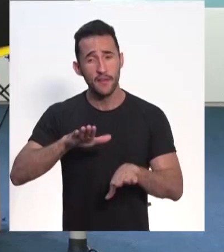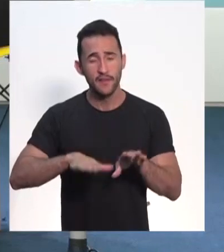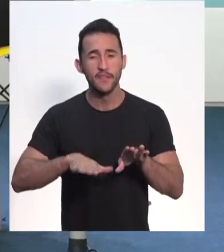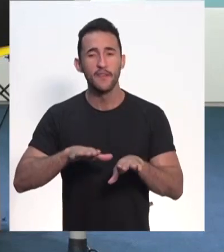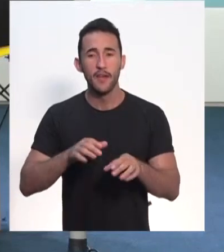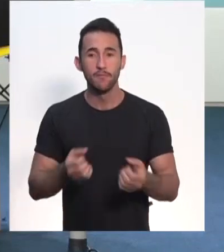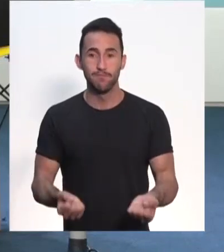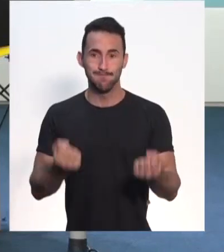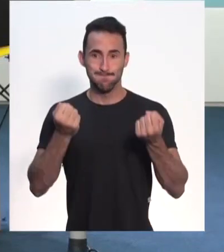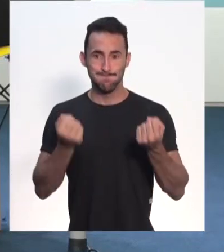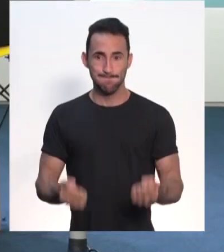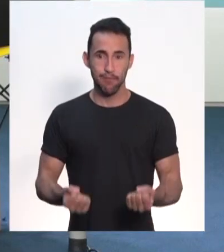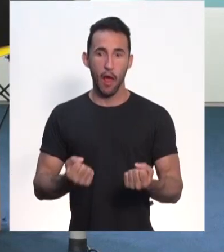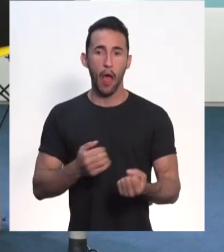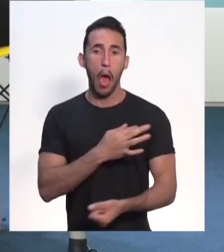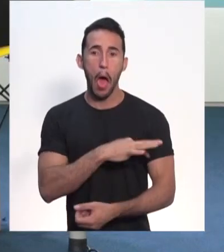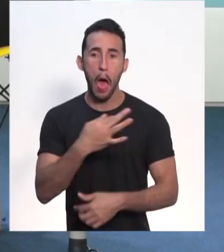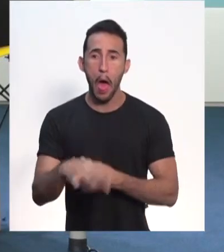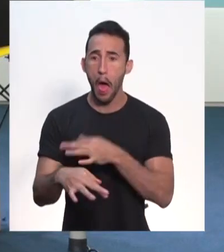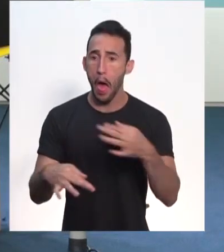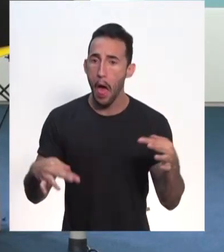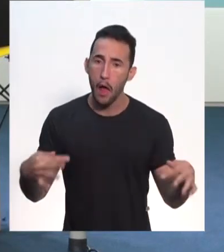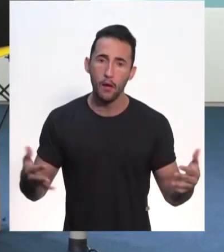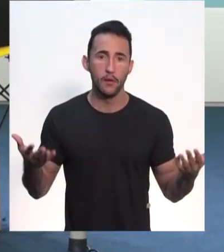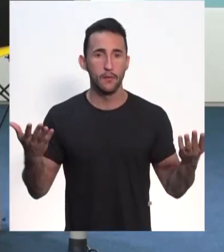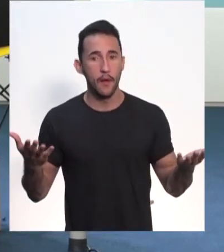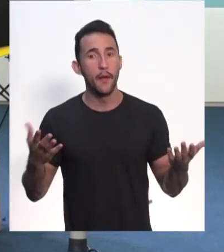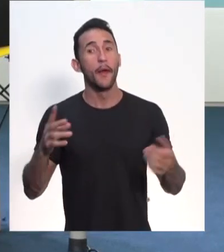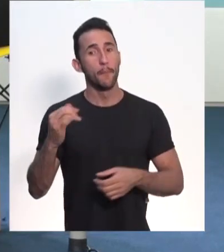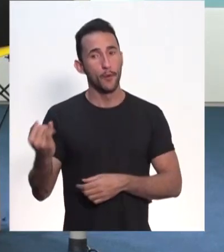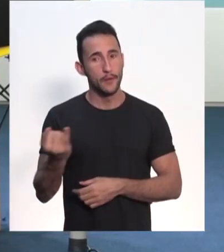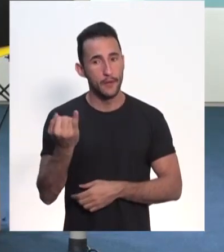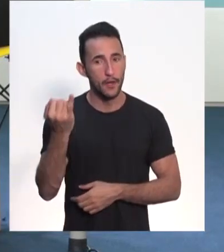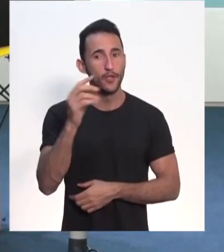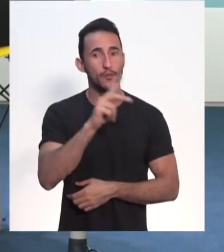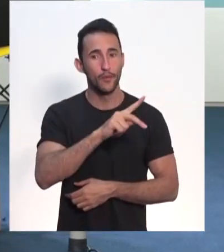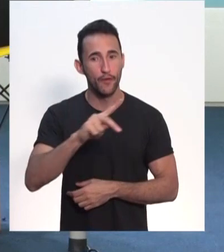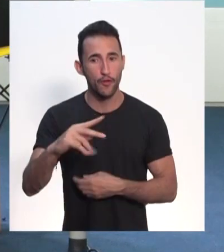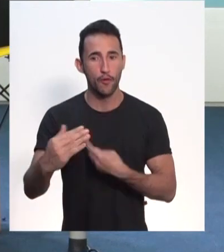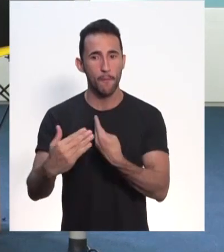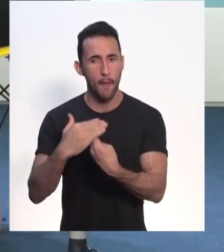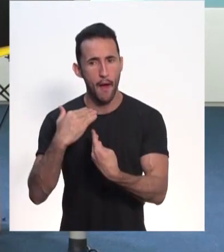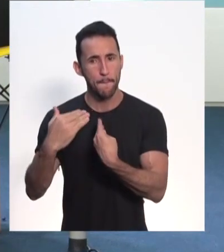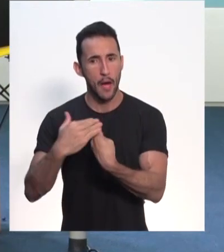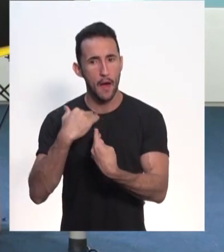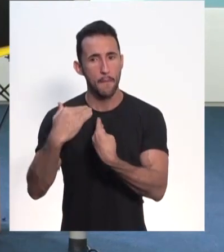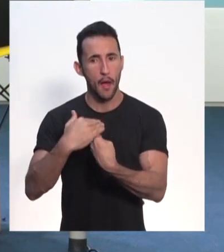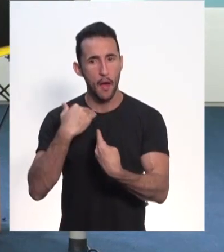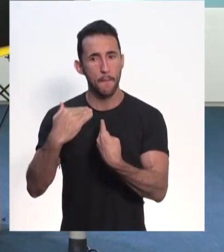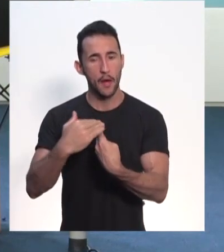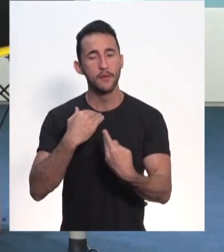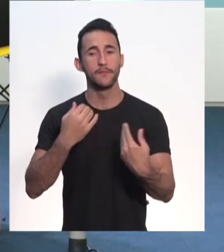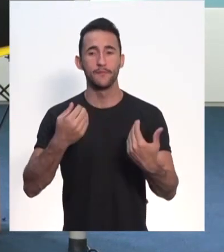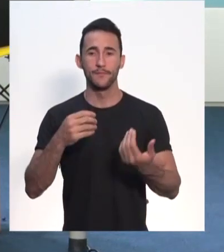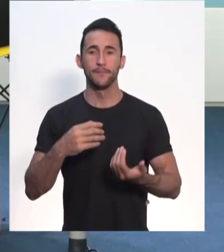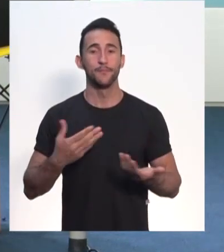do colega, e demonstrou como é que a gente pode fazer isso à distância e